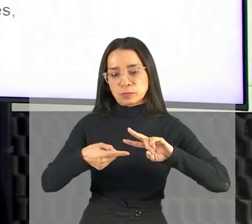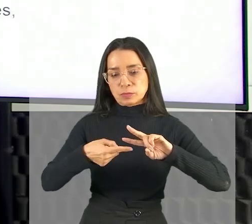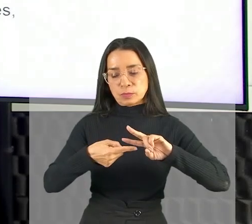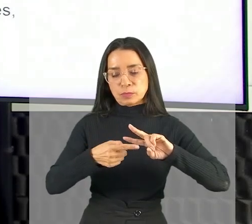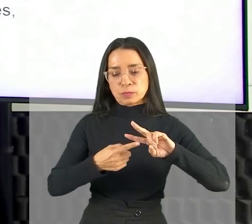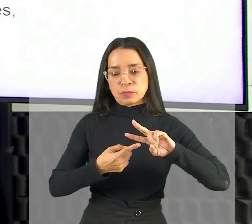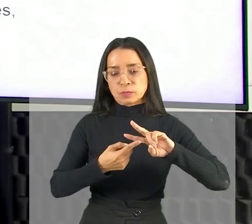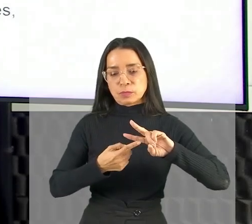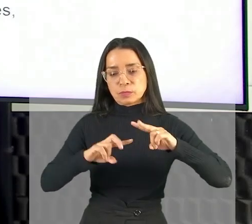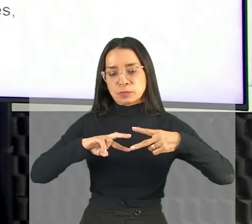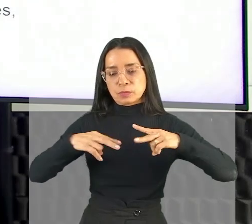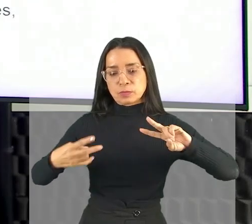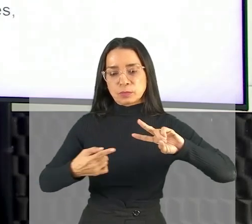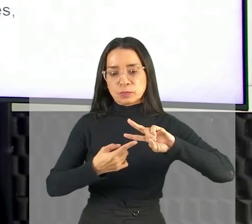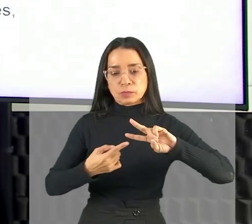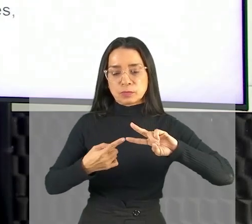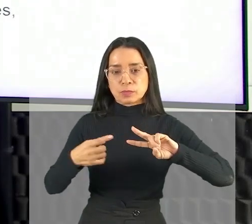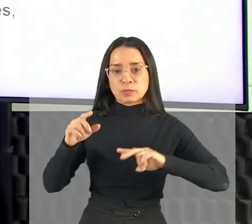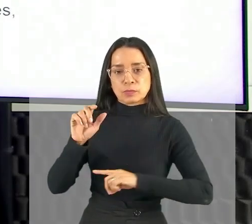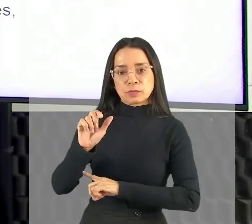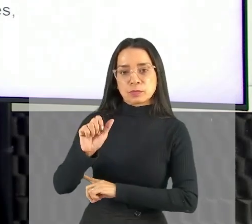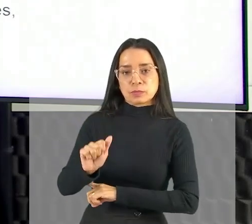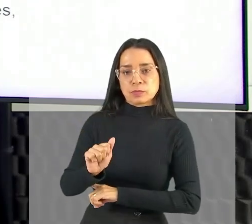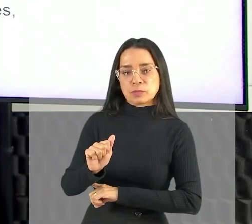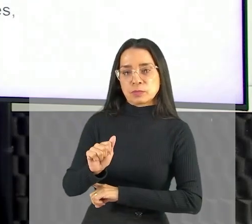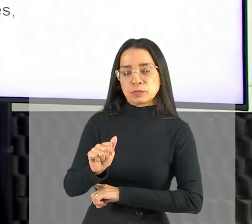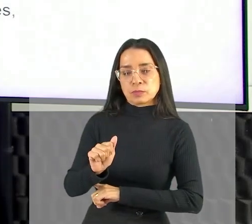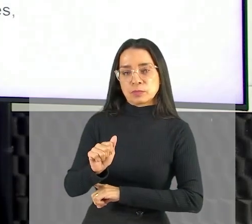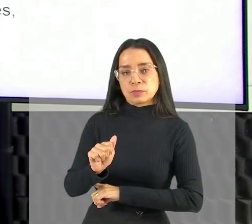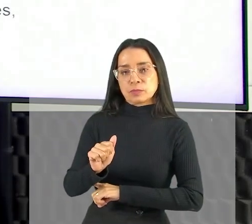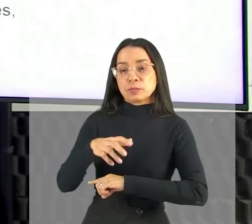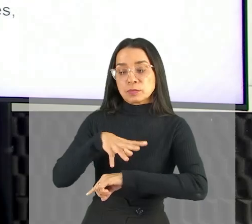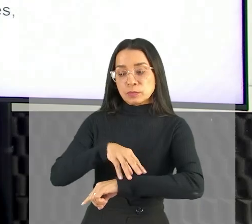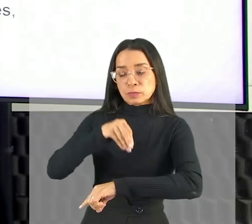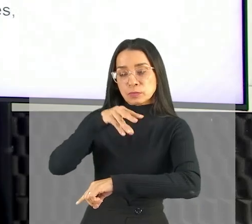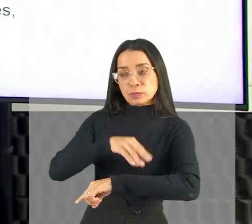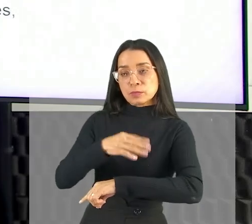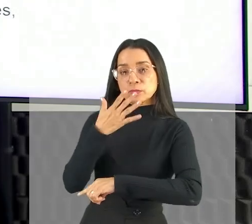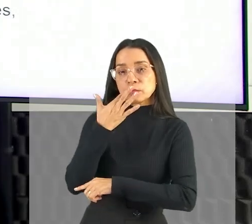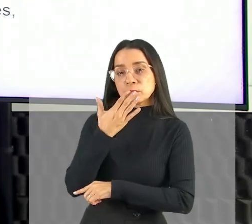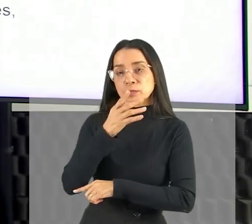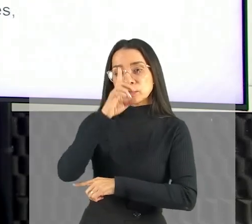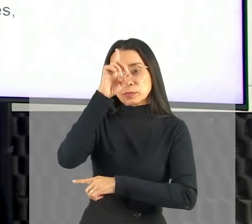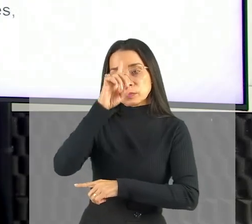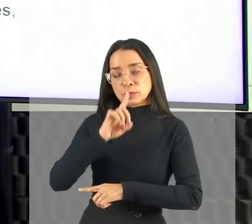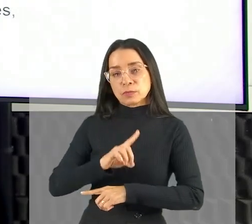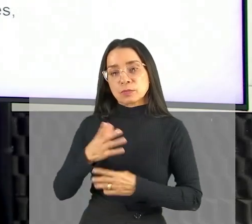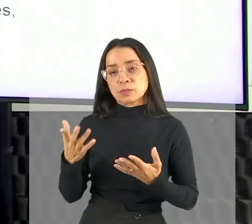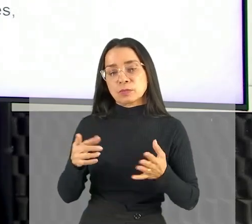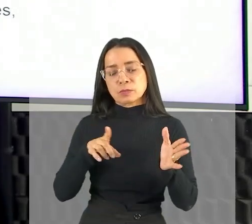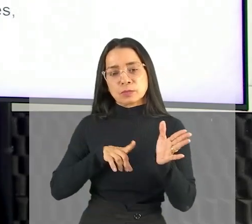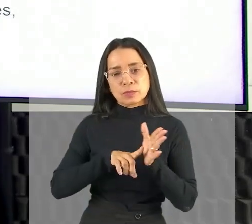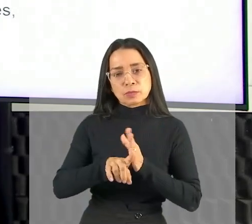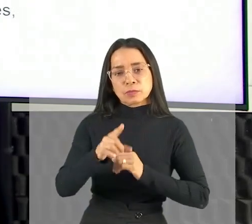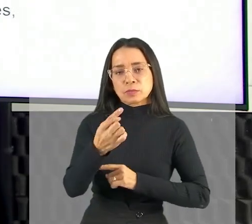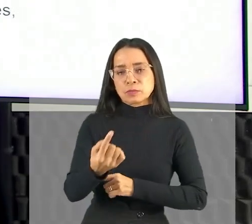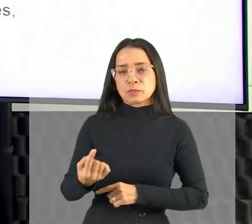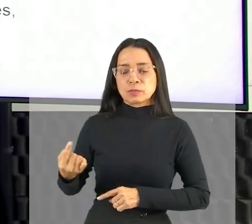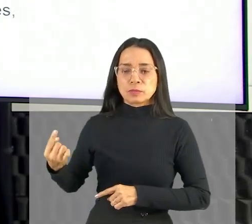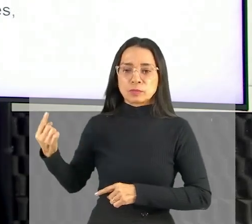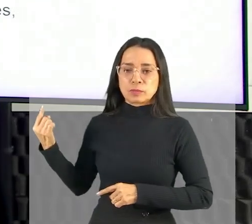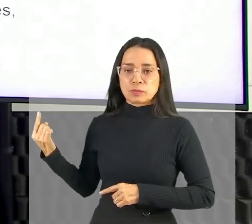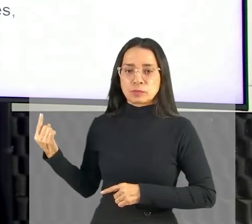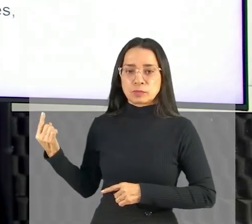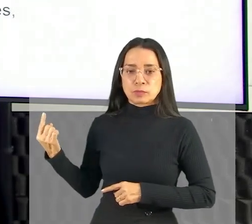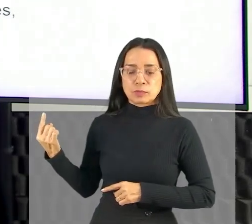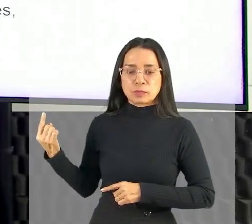pelagem na cor amarela Então essas questões né de cruzamento genético de